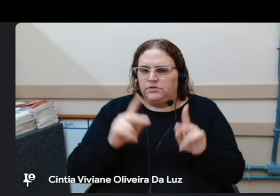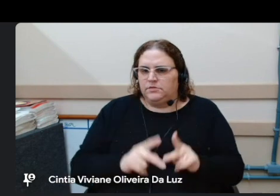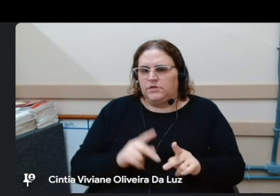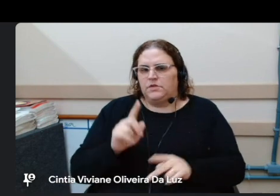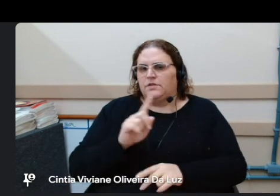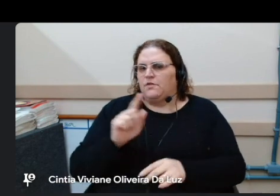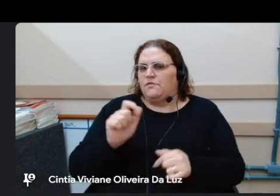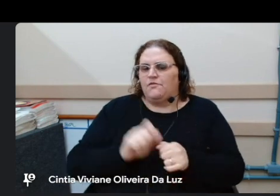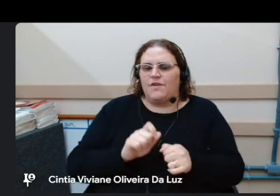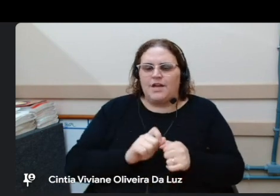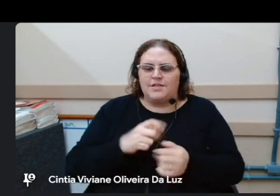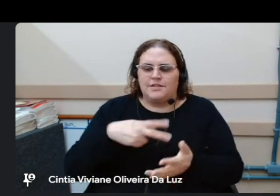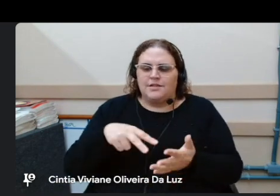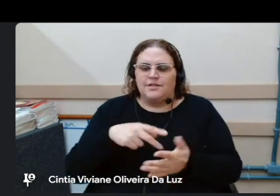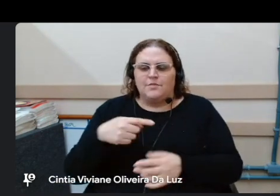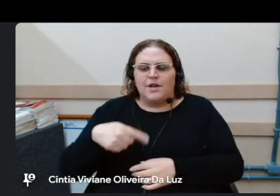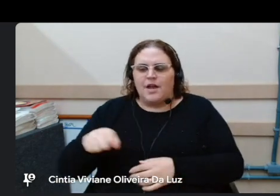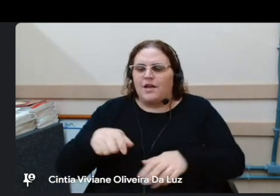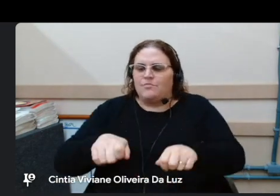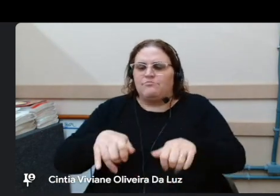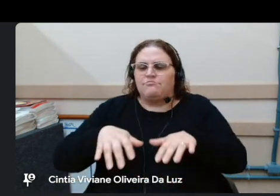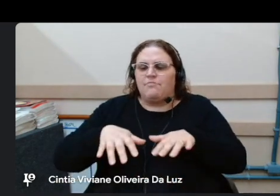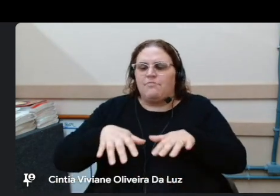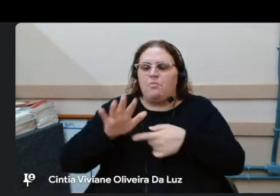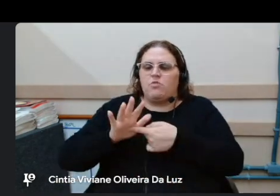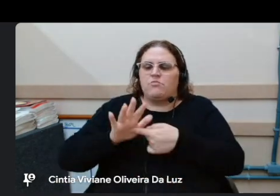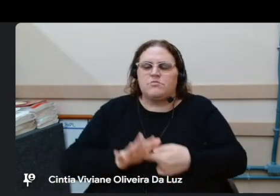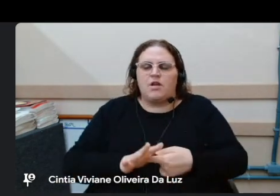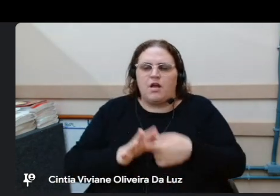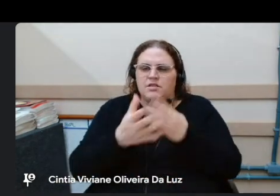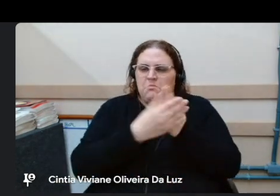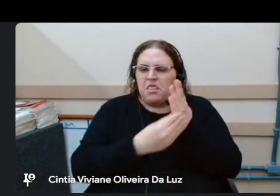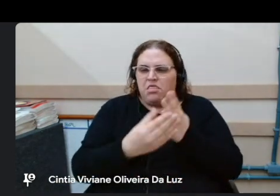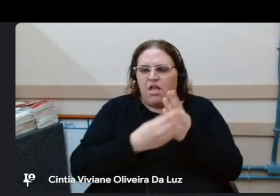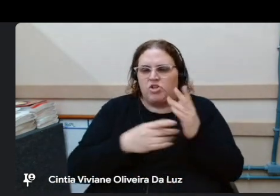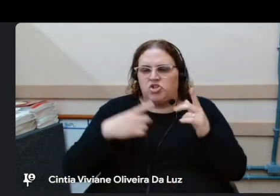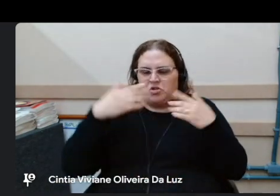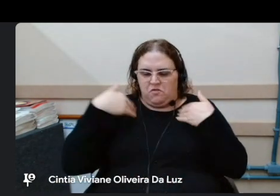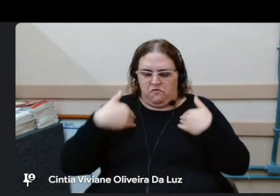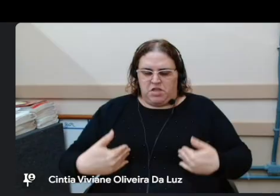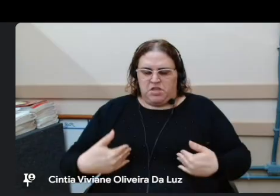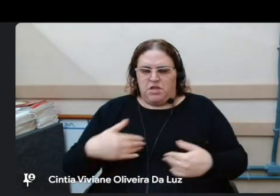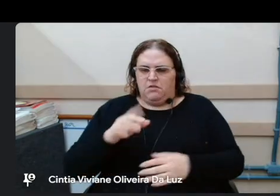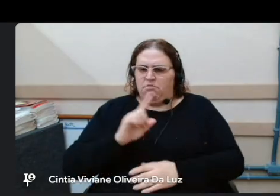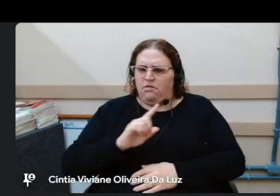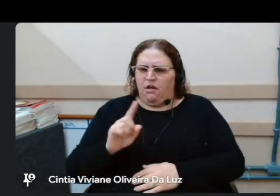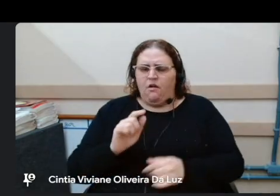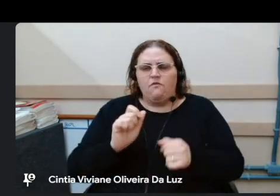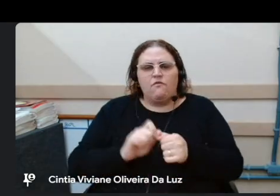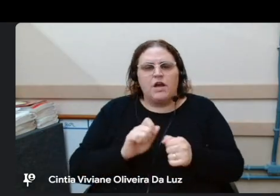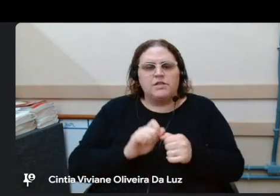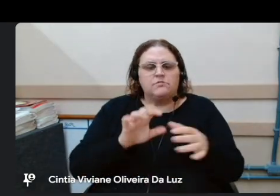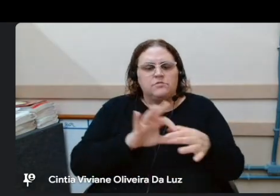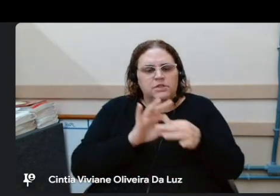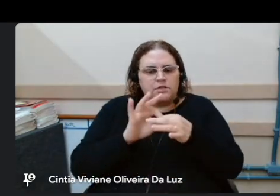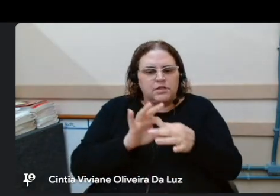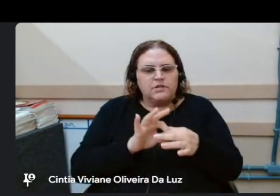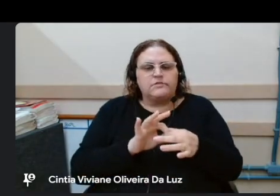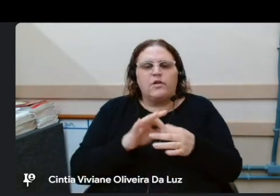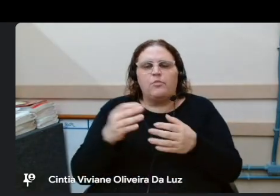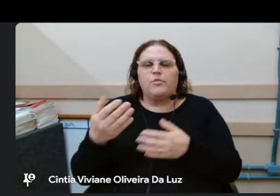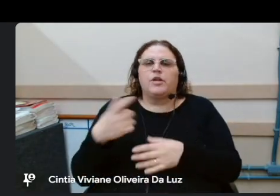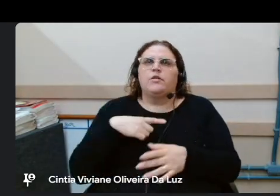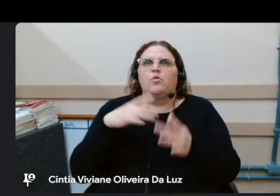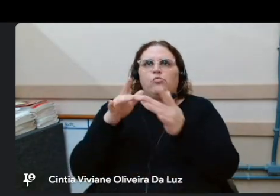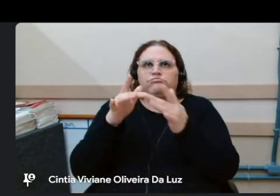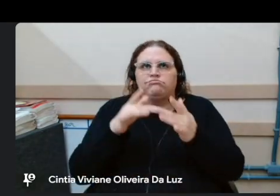eh as pessoas não fazem dança para ir pro palco mostrar suas habilidades físicas e sim fazem por